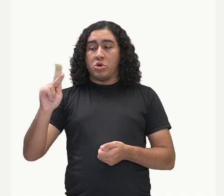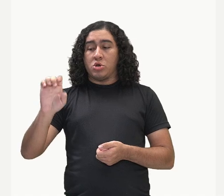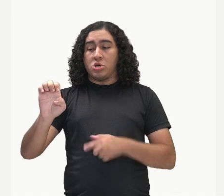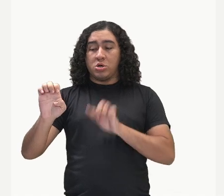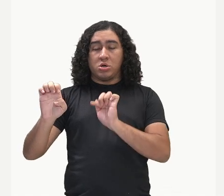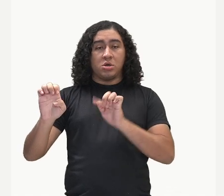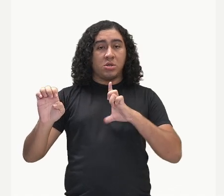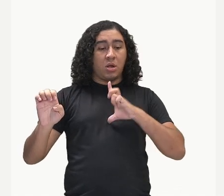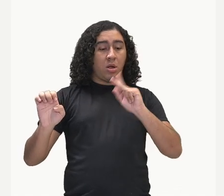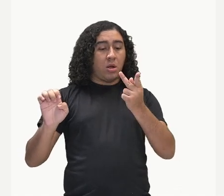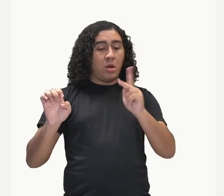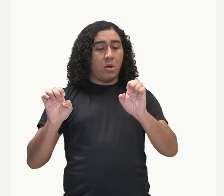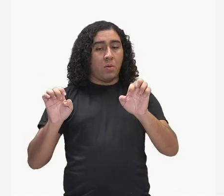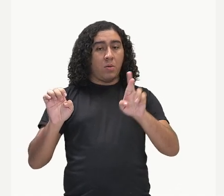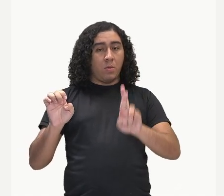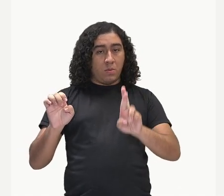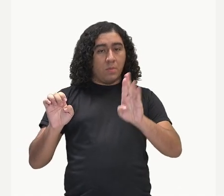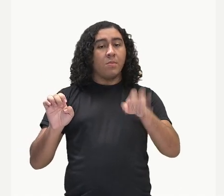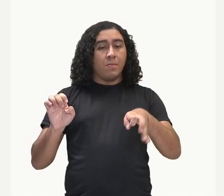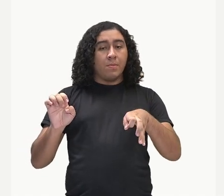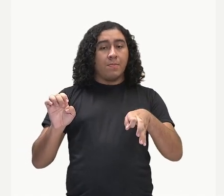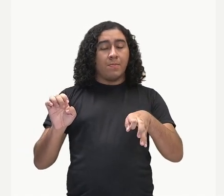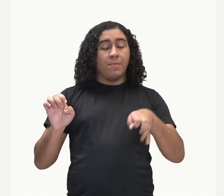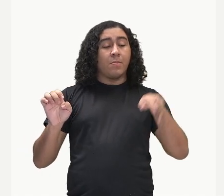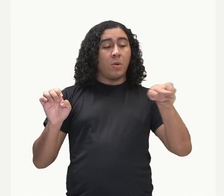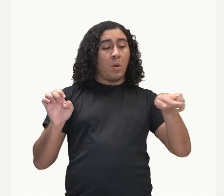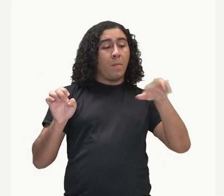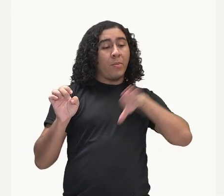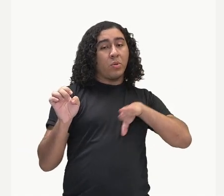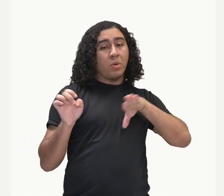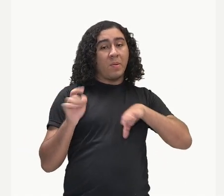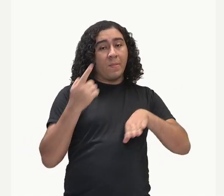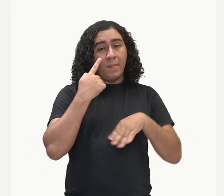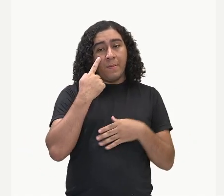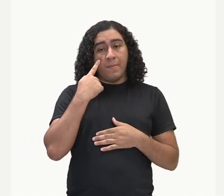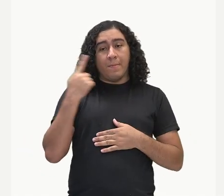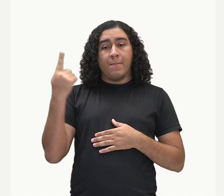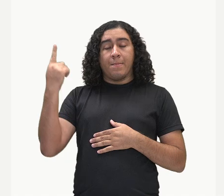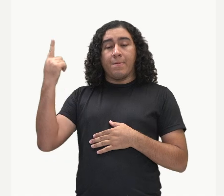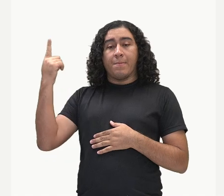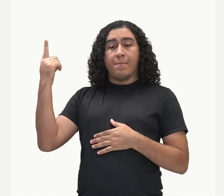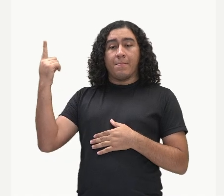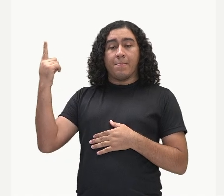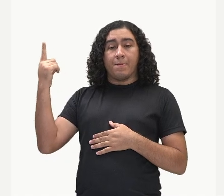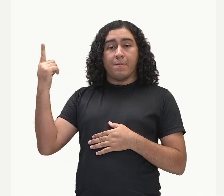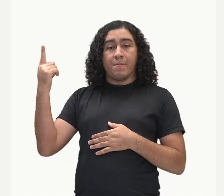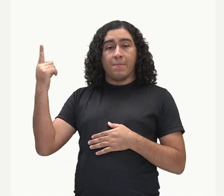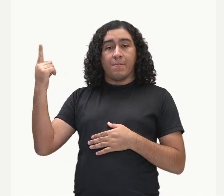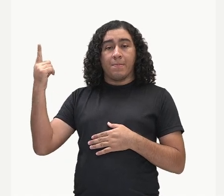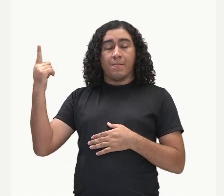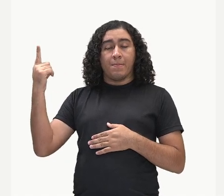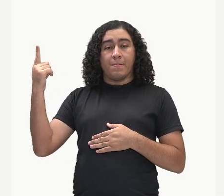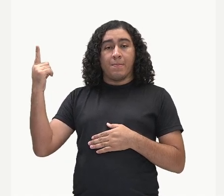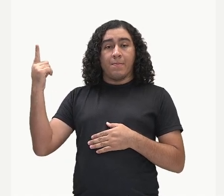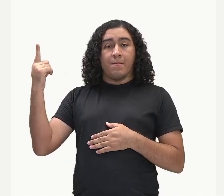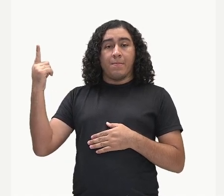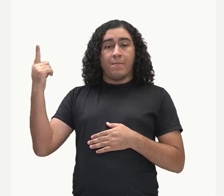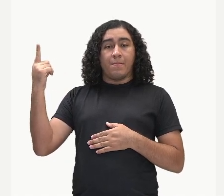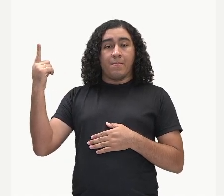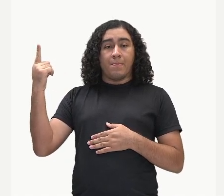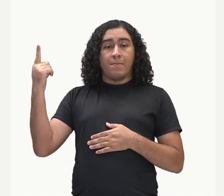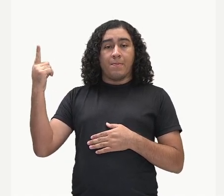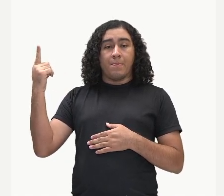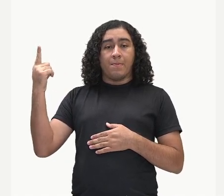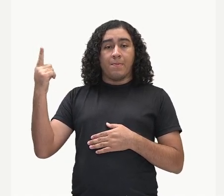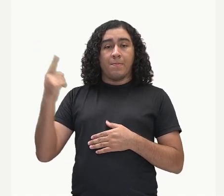her, aqui eu chamo a atenção, né, nesses dois casos aqui, para o H pronunciado com som de R, que é uma característica da língua inglesa. She,